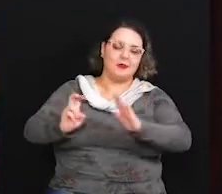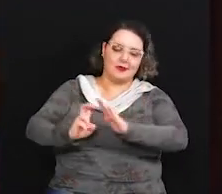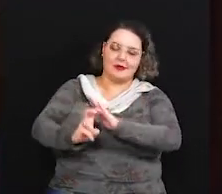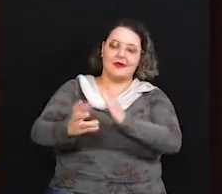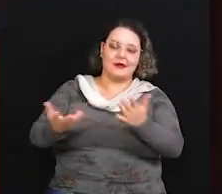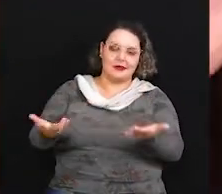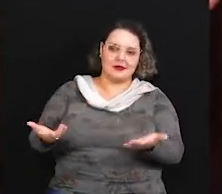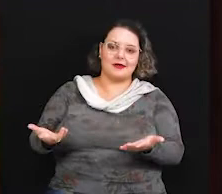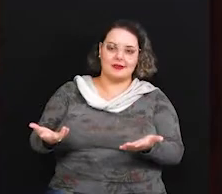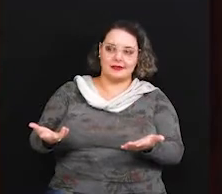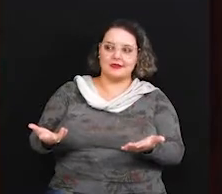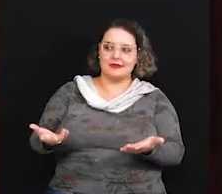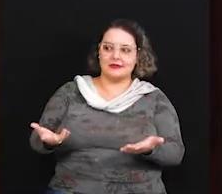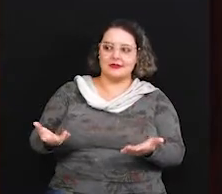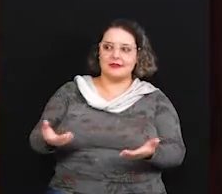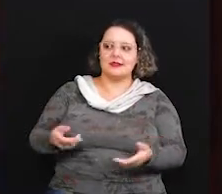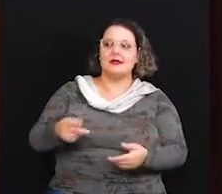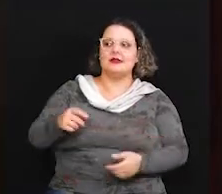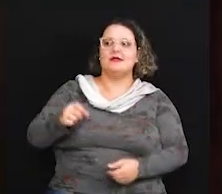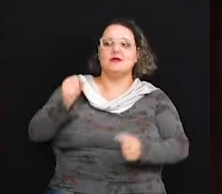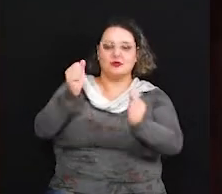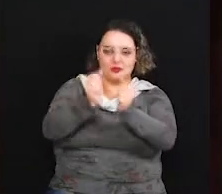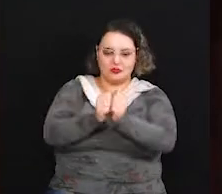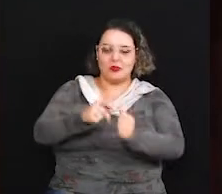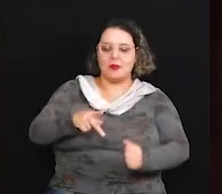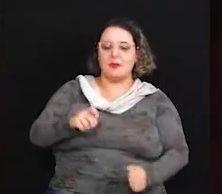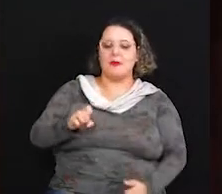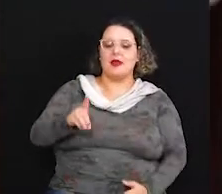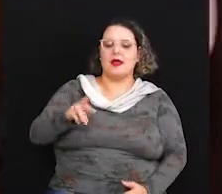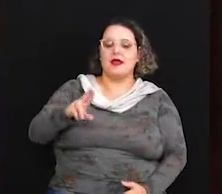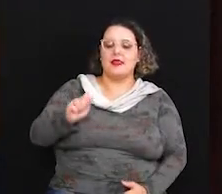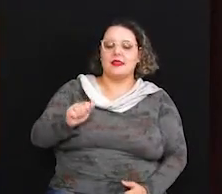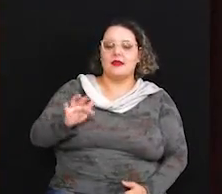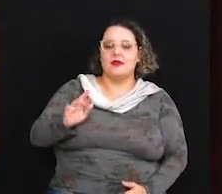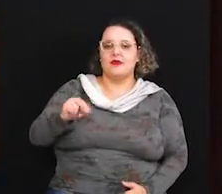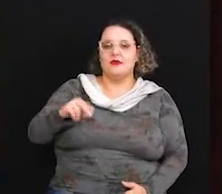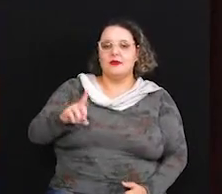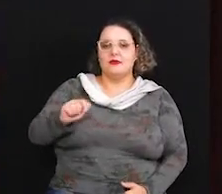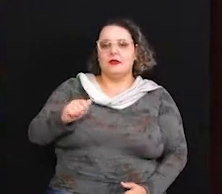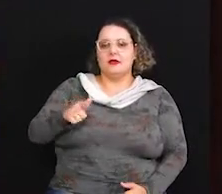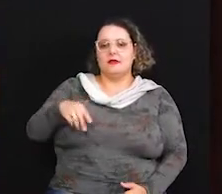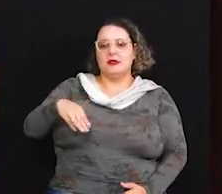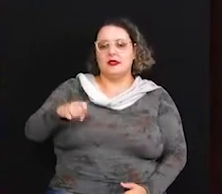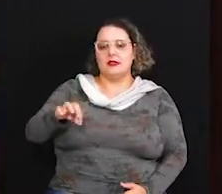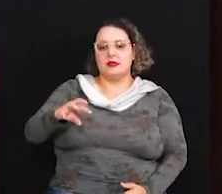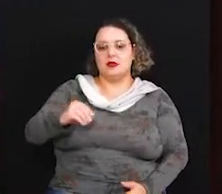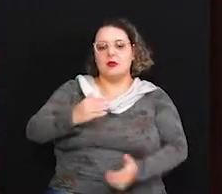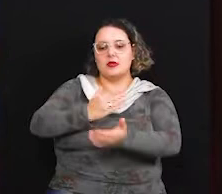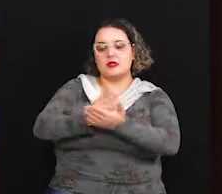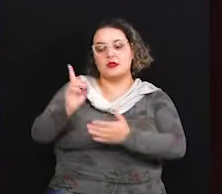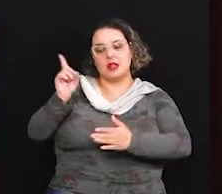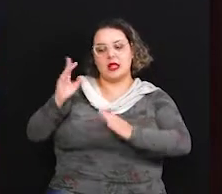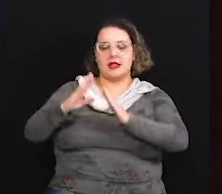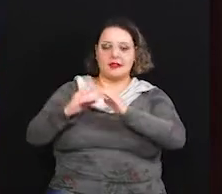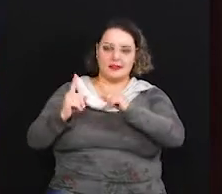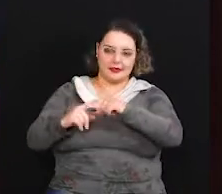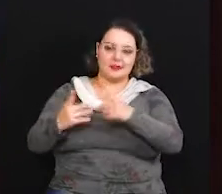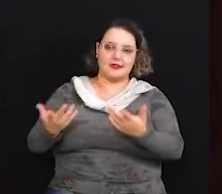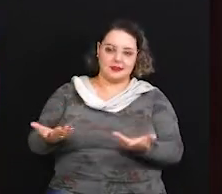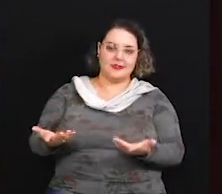início, ele estava colocando a pedra fundamental, foi ele que começou lá na igreja, tudo, tá?